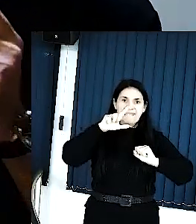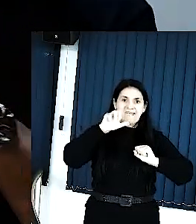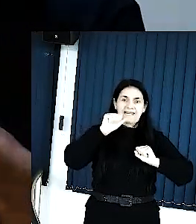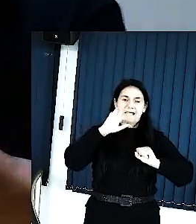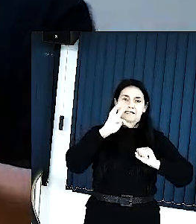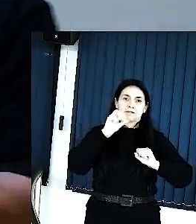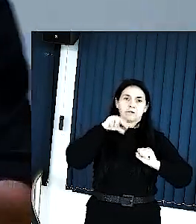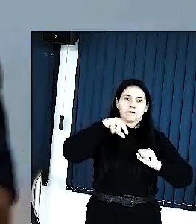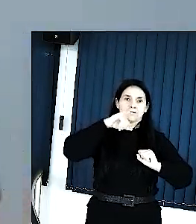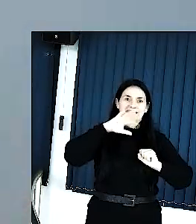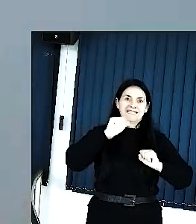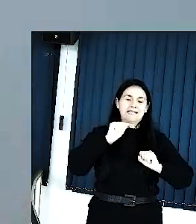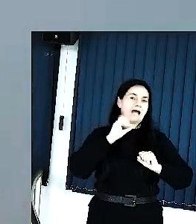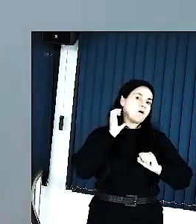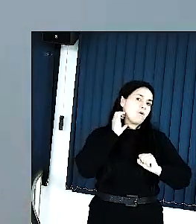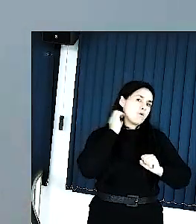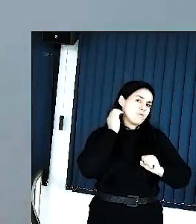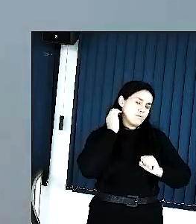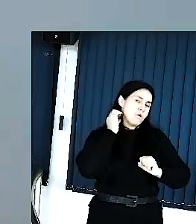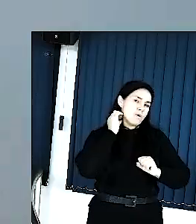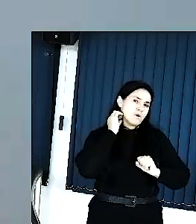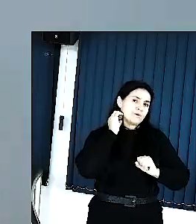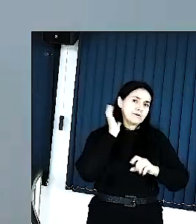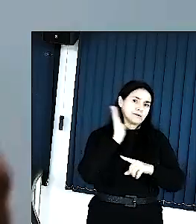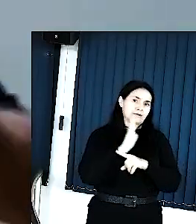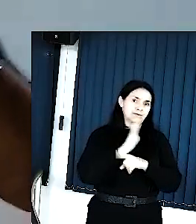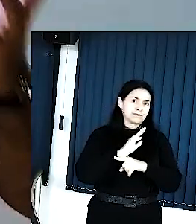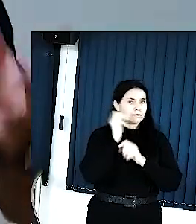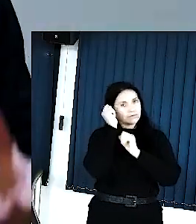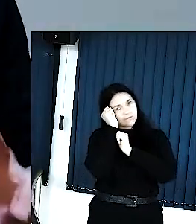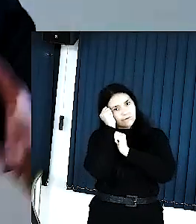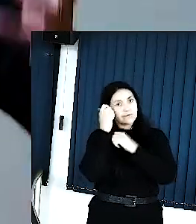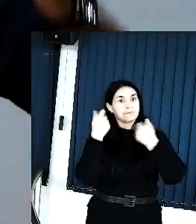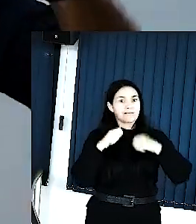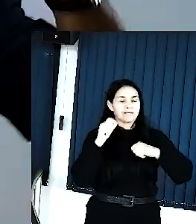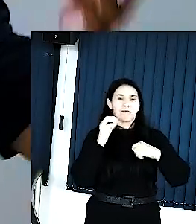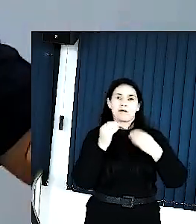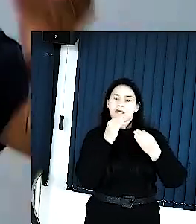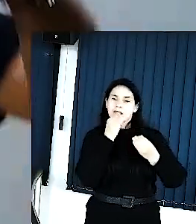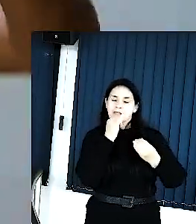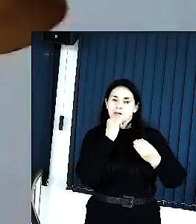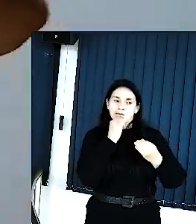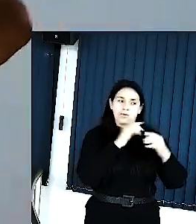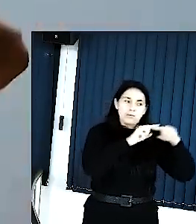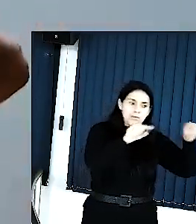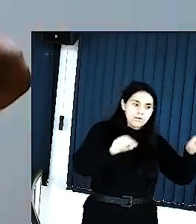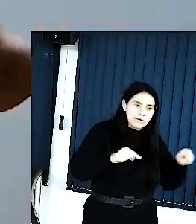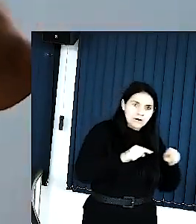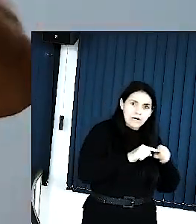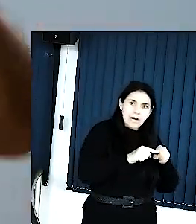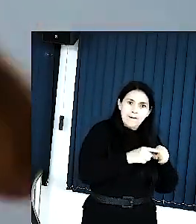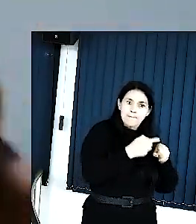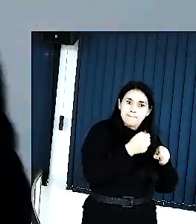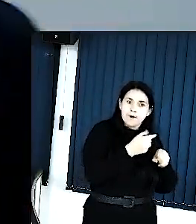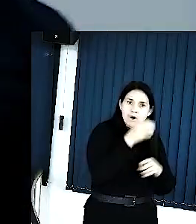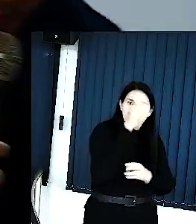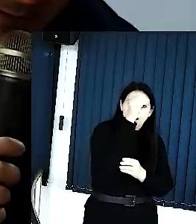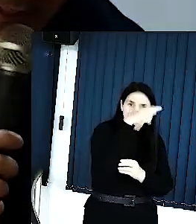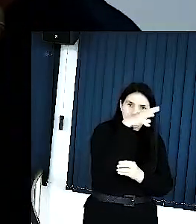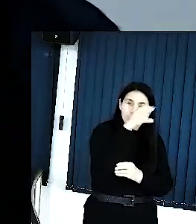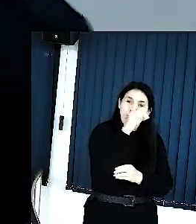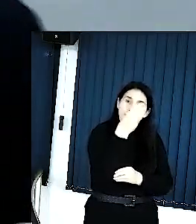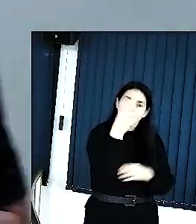sono. Então eu preciso, quando for colocar uma criança para dormir, de um ambiente regulado, com pouca luminosidade ou